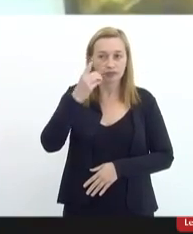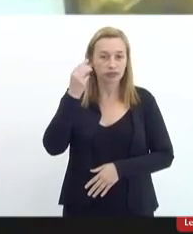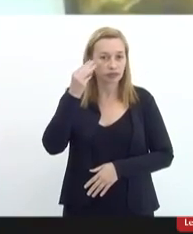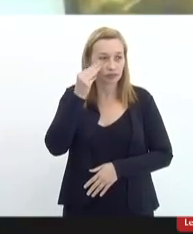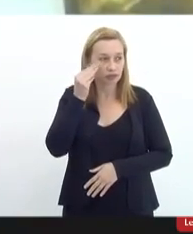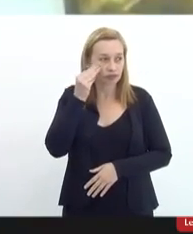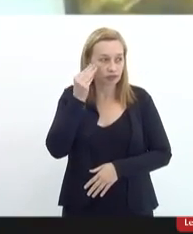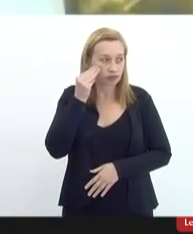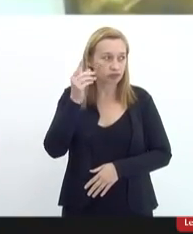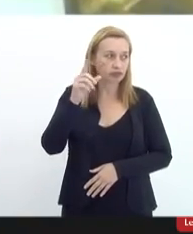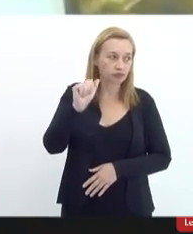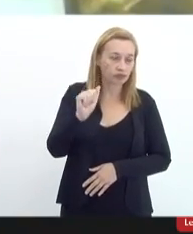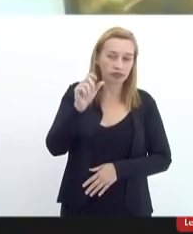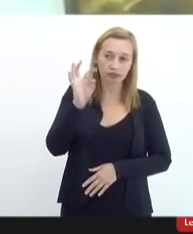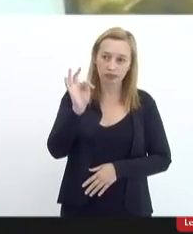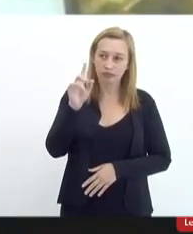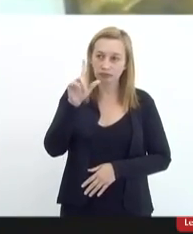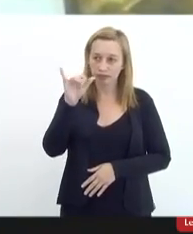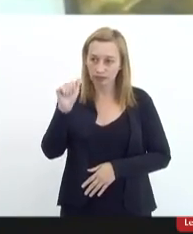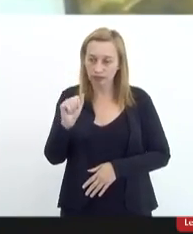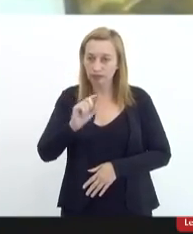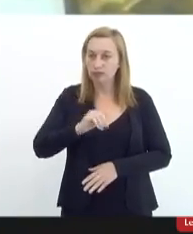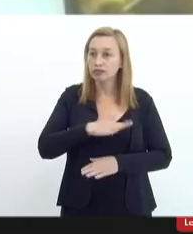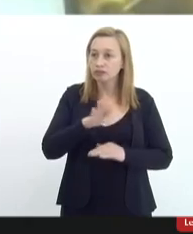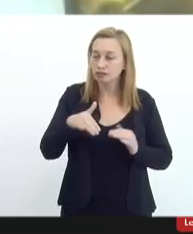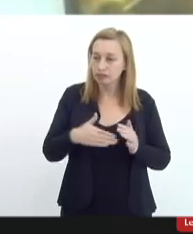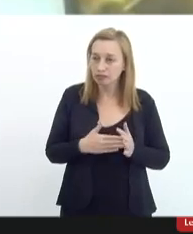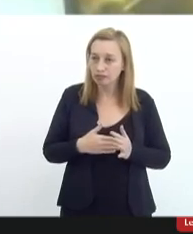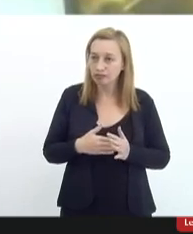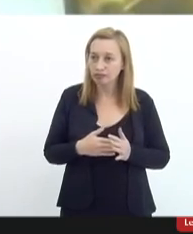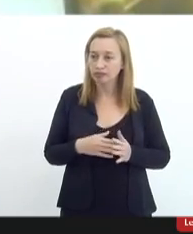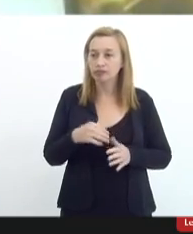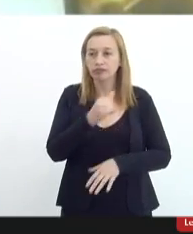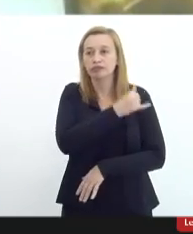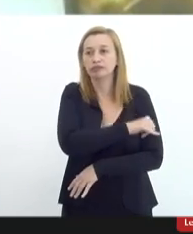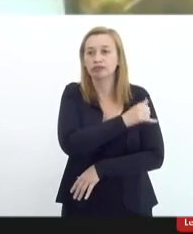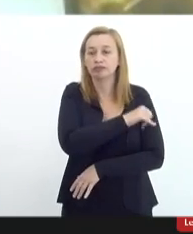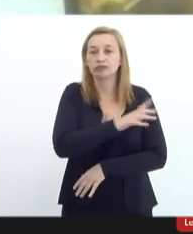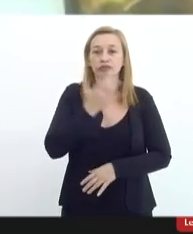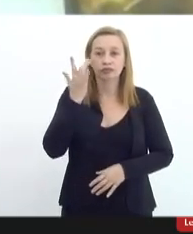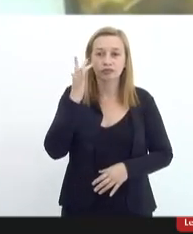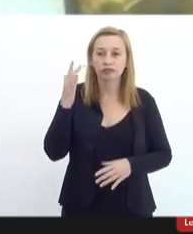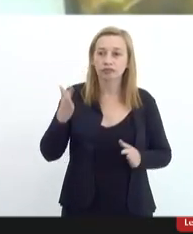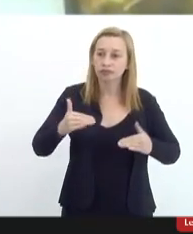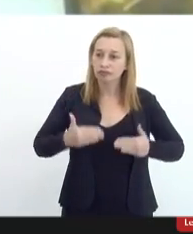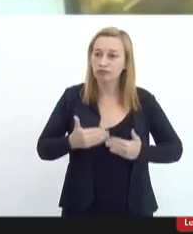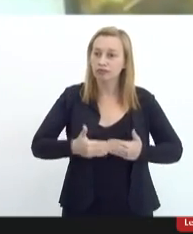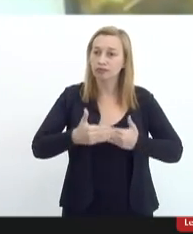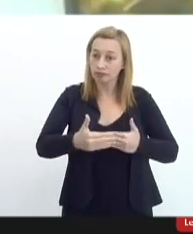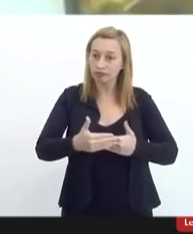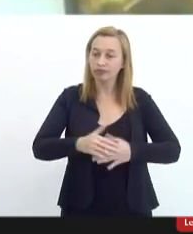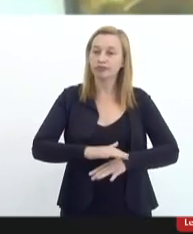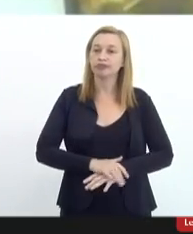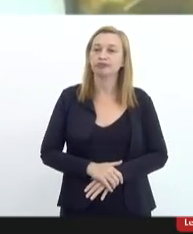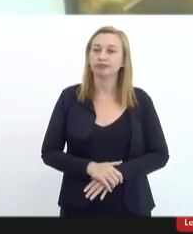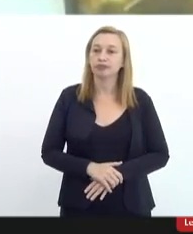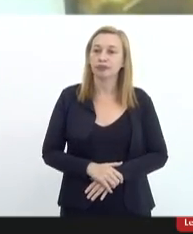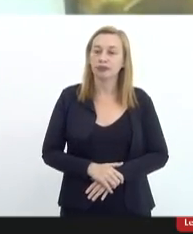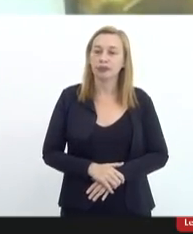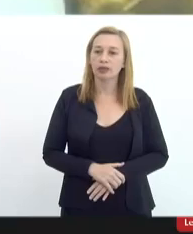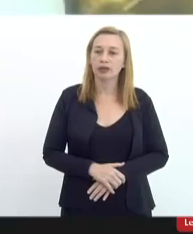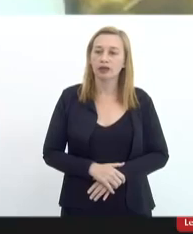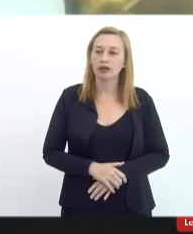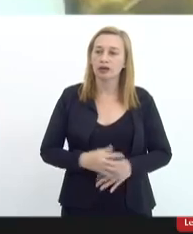Mônica, deputado Átila e todos, né, do Rio de Janeiro, eu acho que é um avanço. E